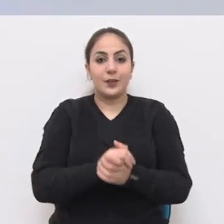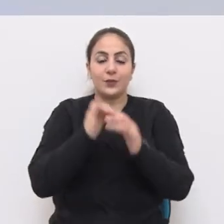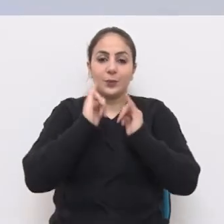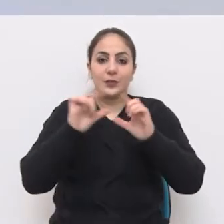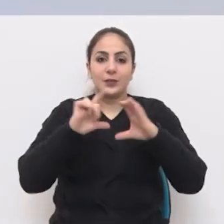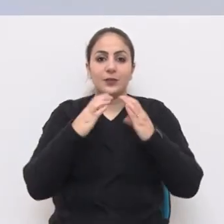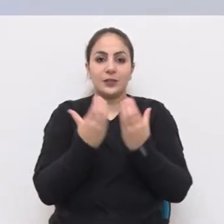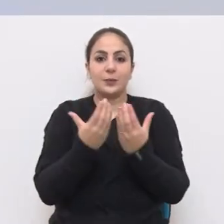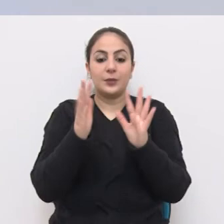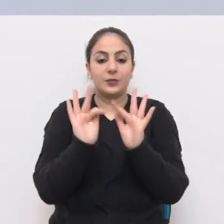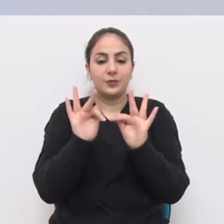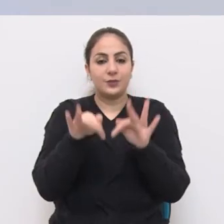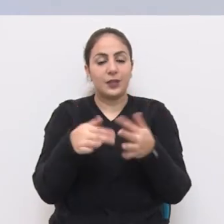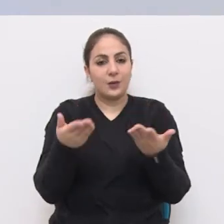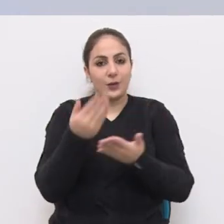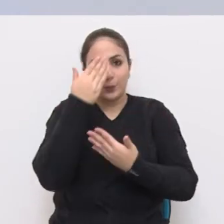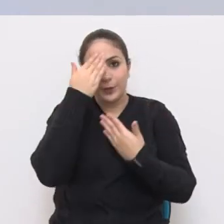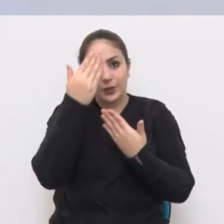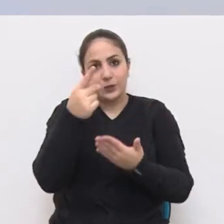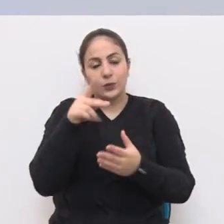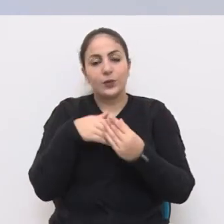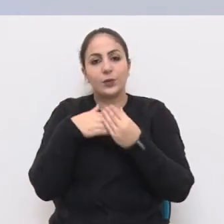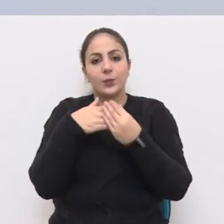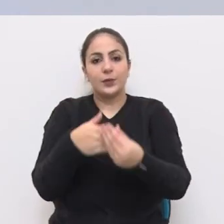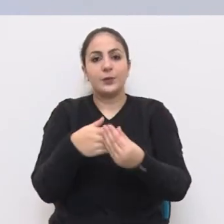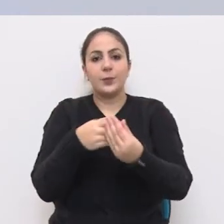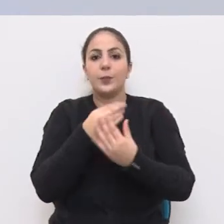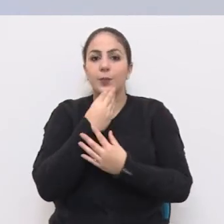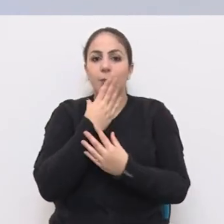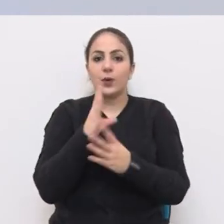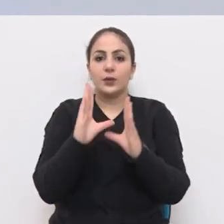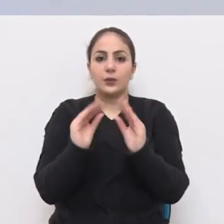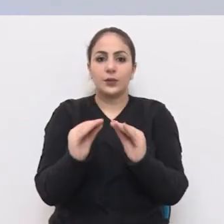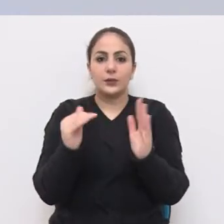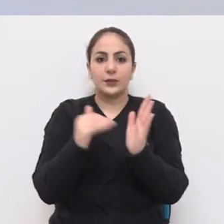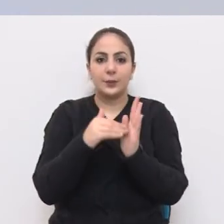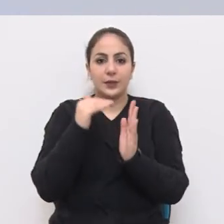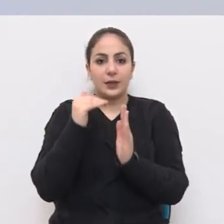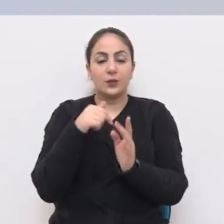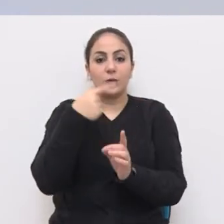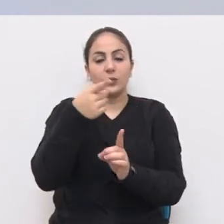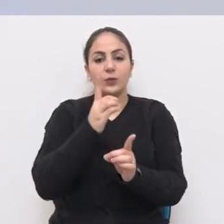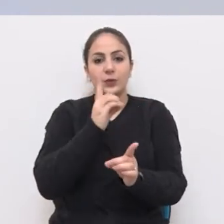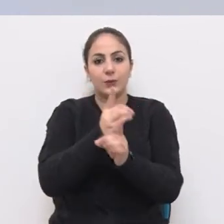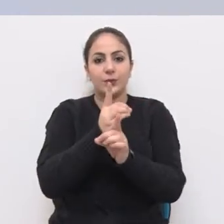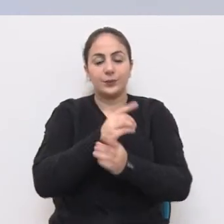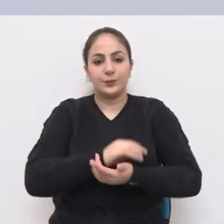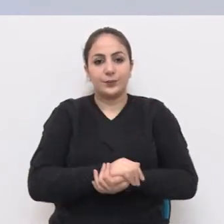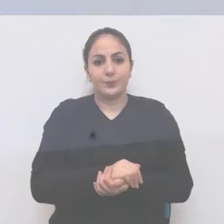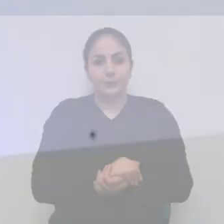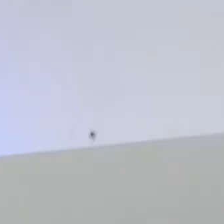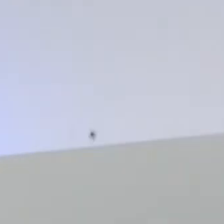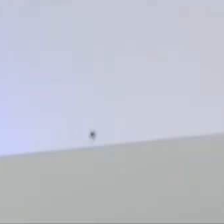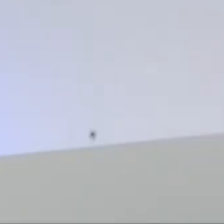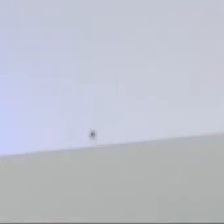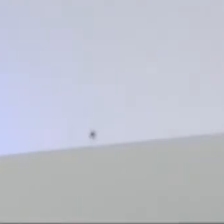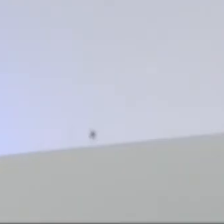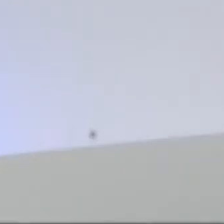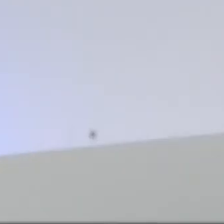Câmara está chegando ao fim. Obrigada pela sua companhia, uma ótima noite e até a nossa próxima edição.